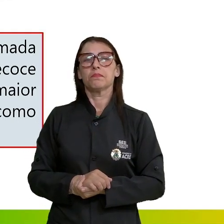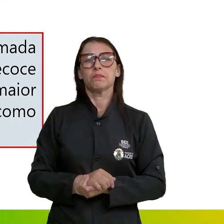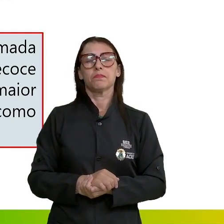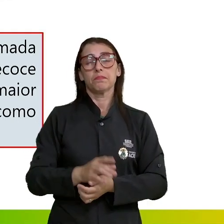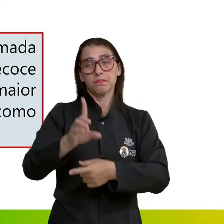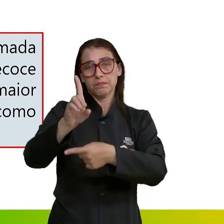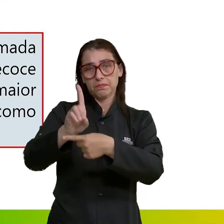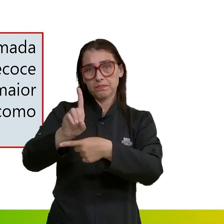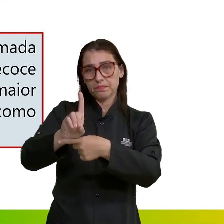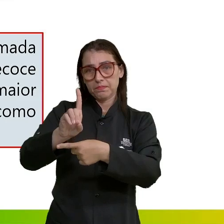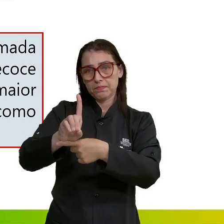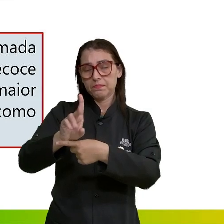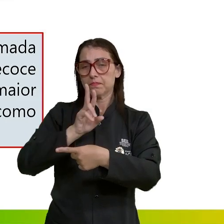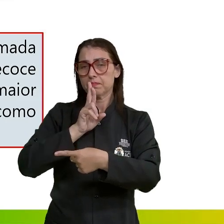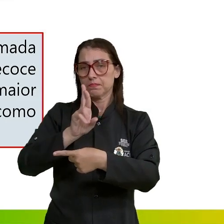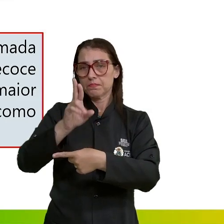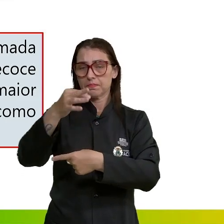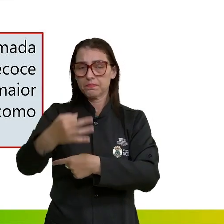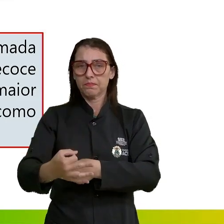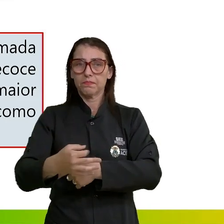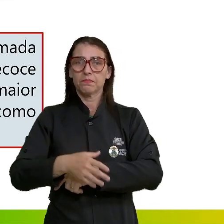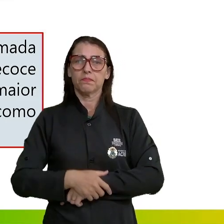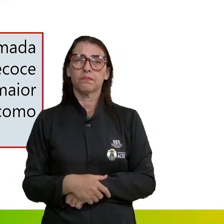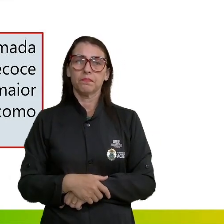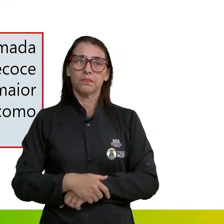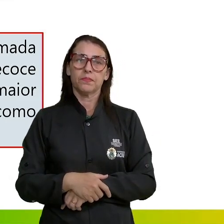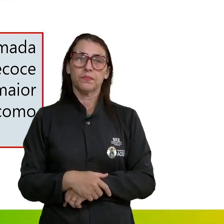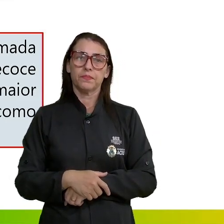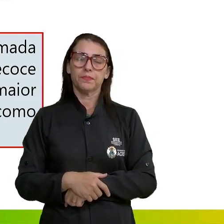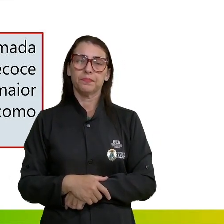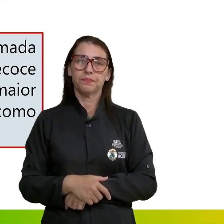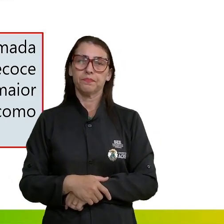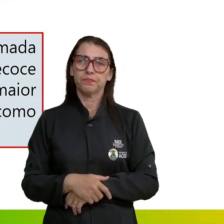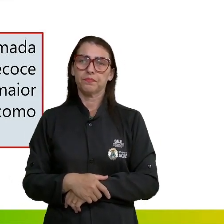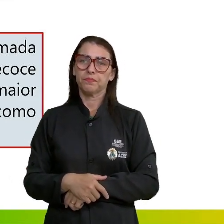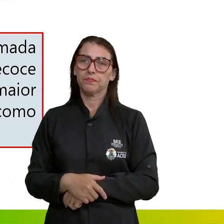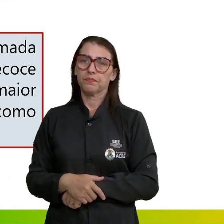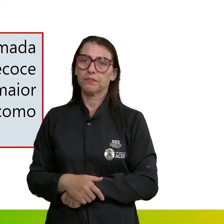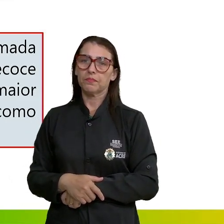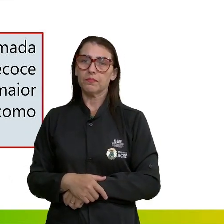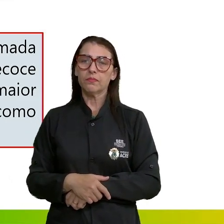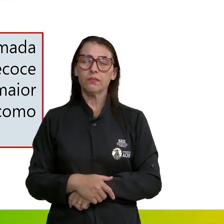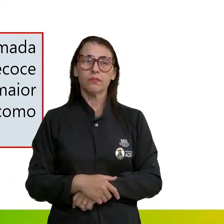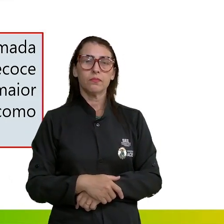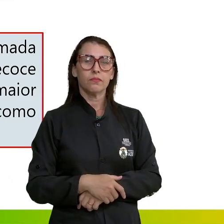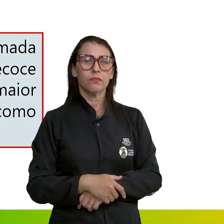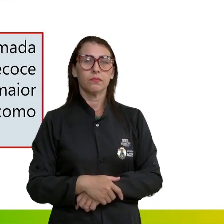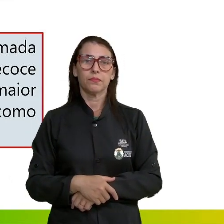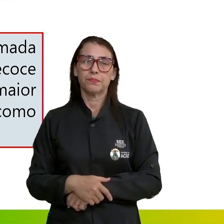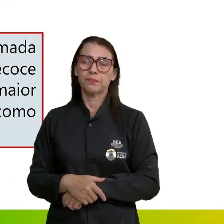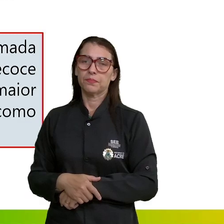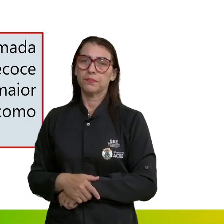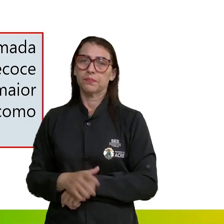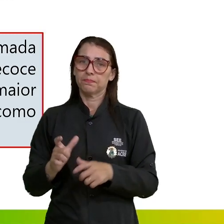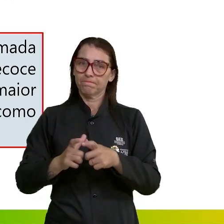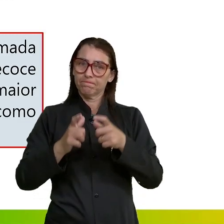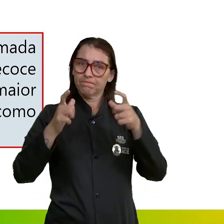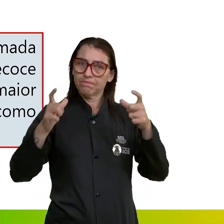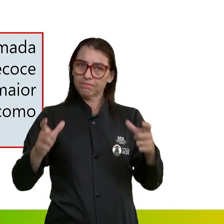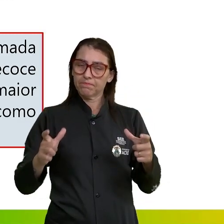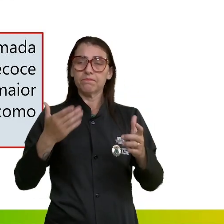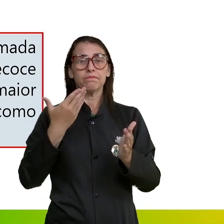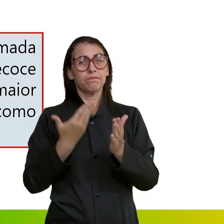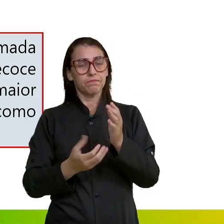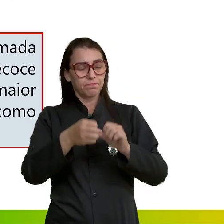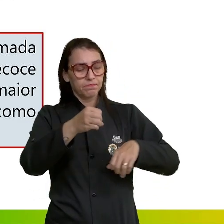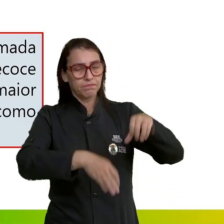melhor representa essa consequência é justamente a alternativa D, quando a gente fala de ampliação